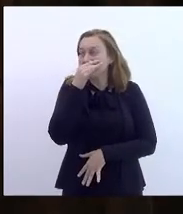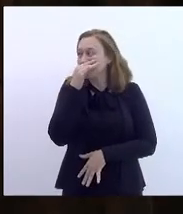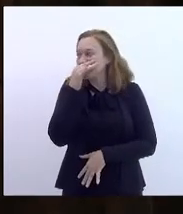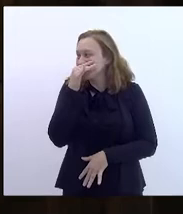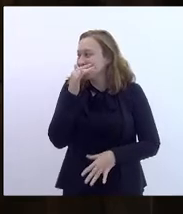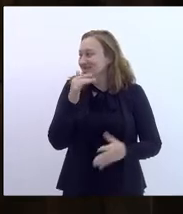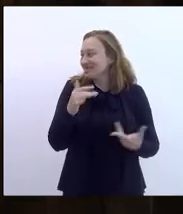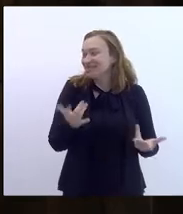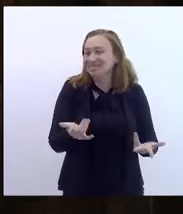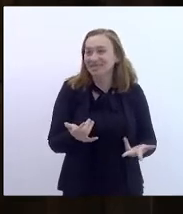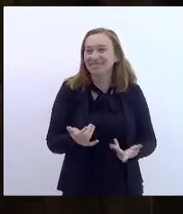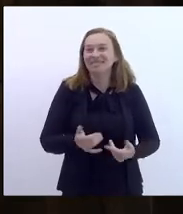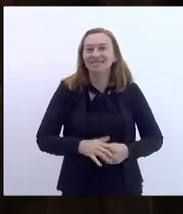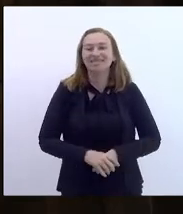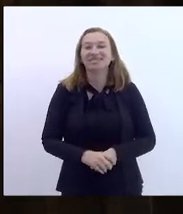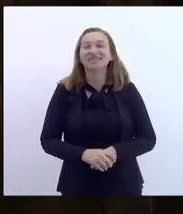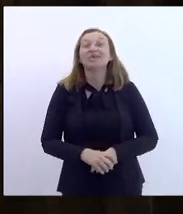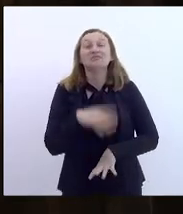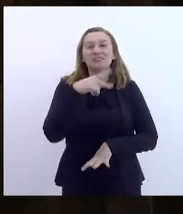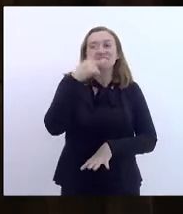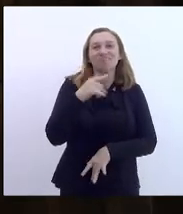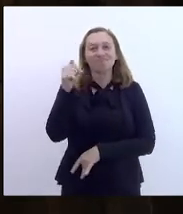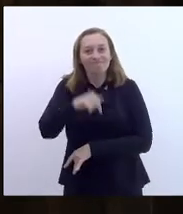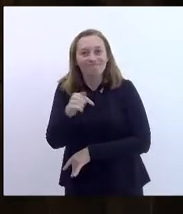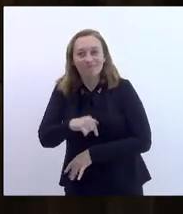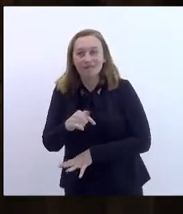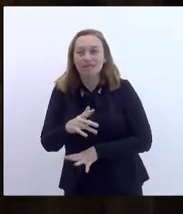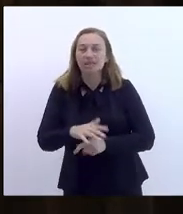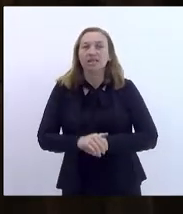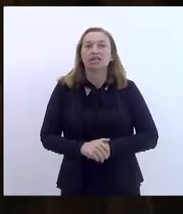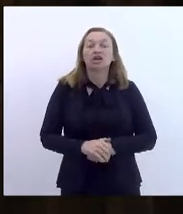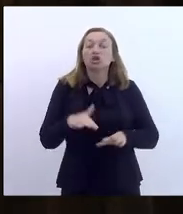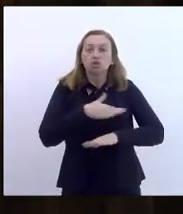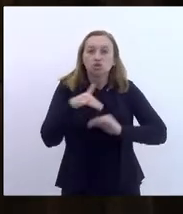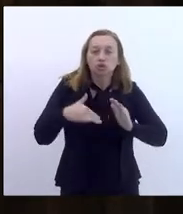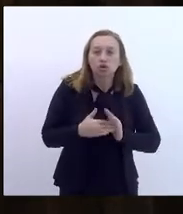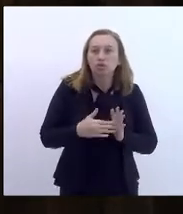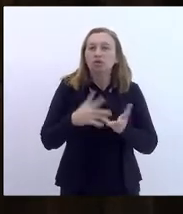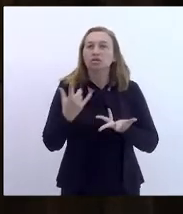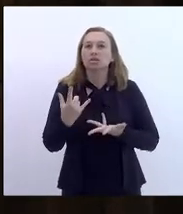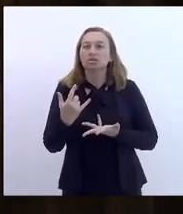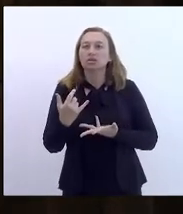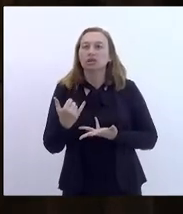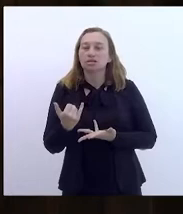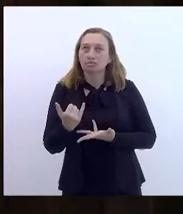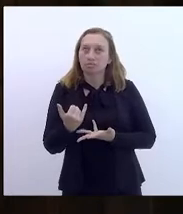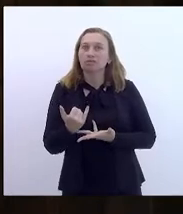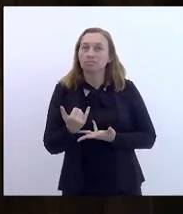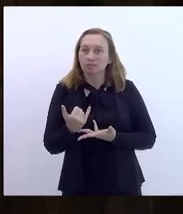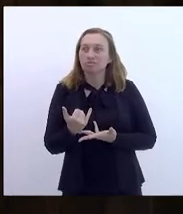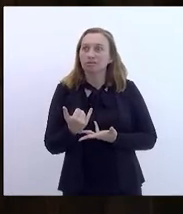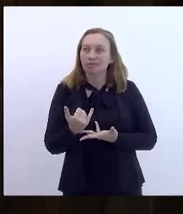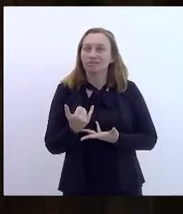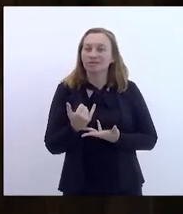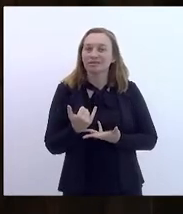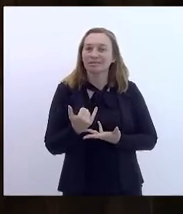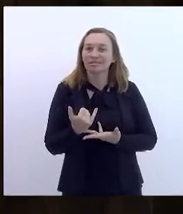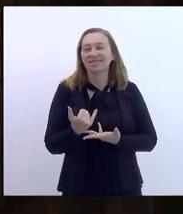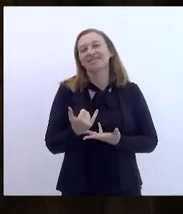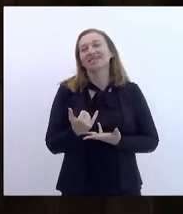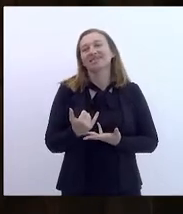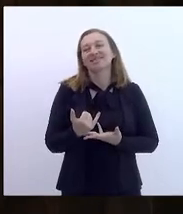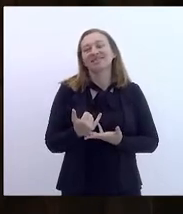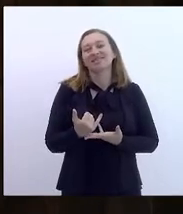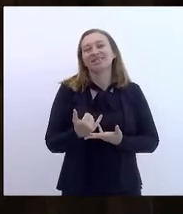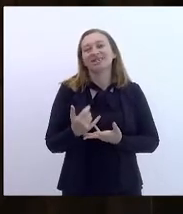favela e eu queria trazer uma fala aqui porque as falas foram todas muito pertinentes aliás Vicente muito contemplado